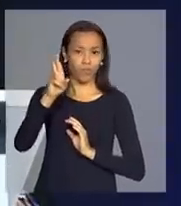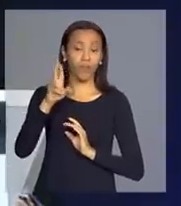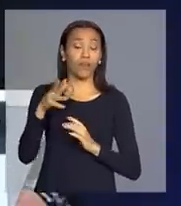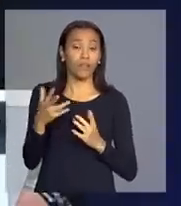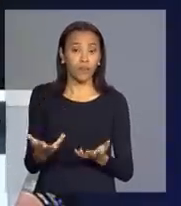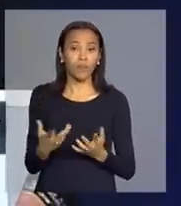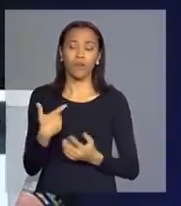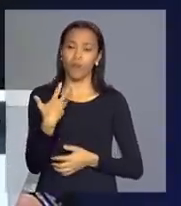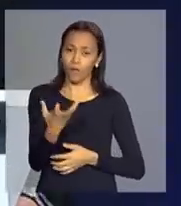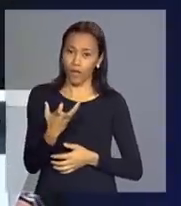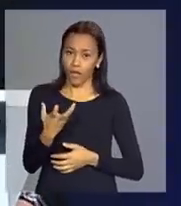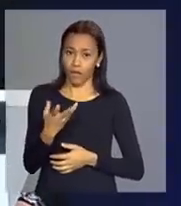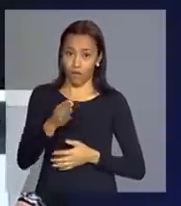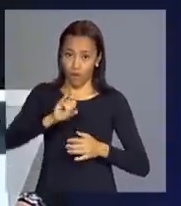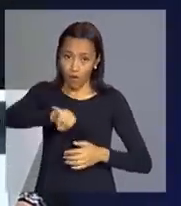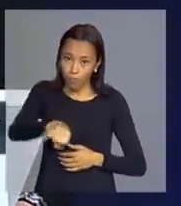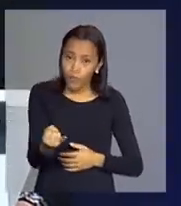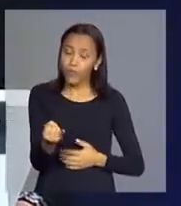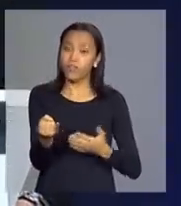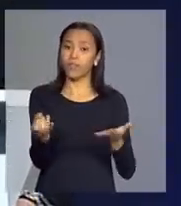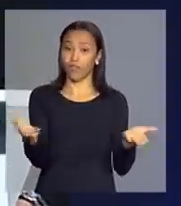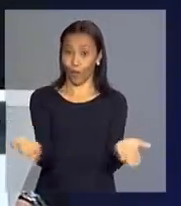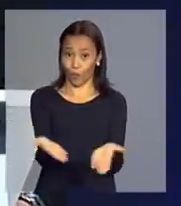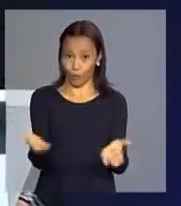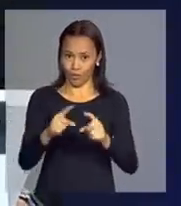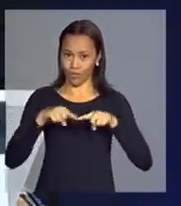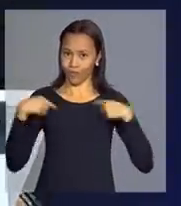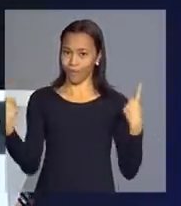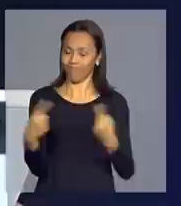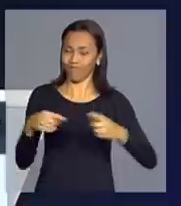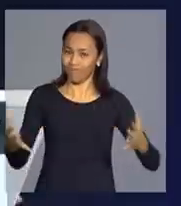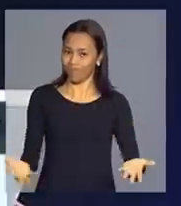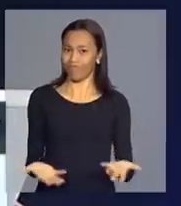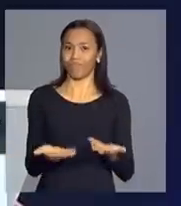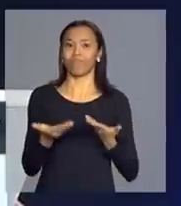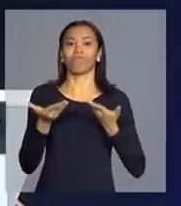aí eu quero aproveitar essa cerimônia, meus